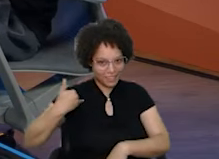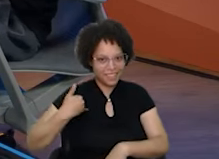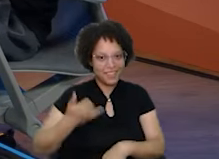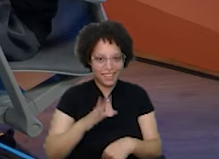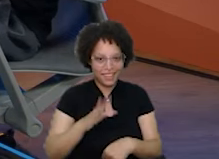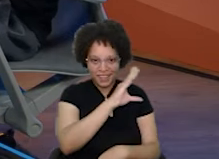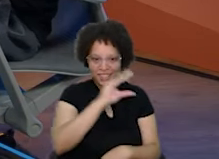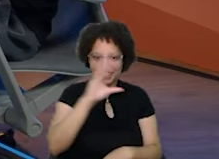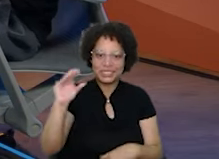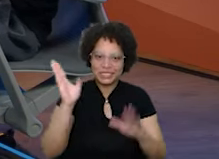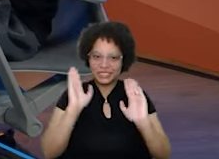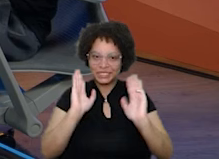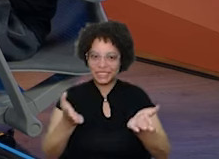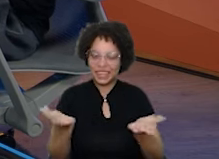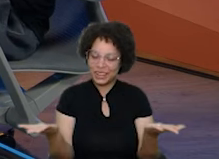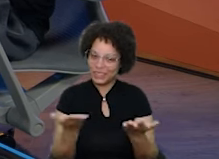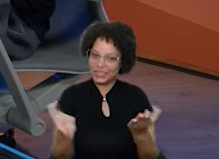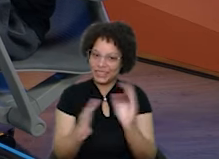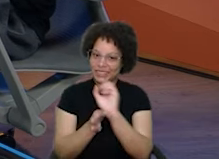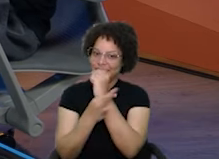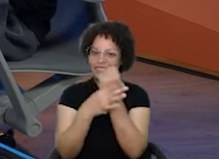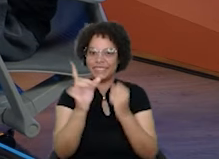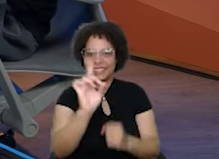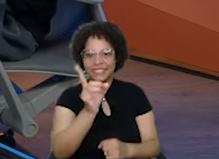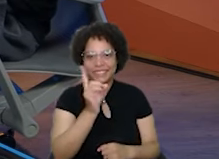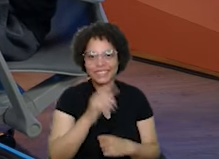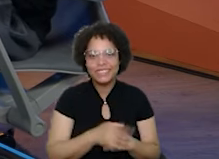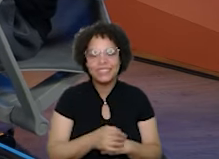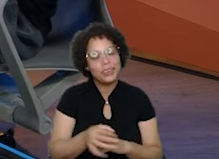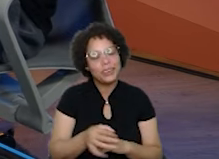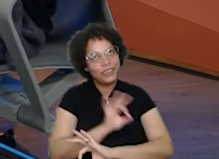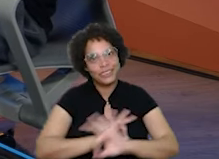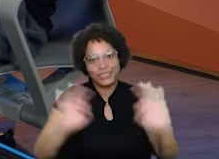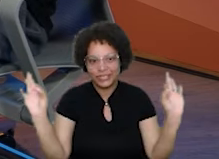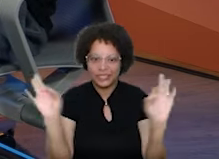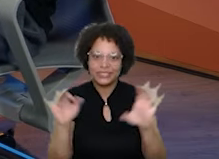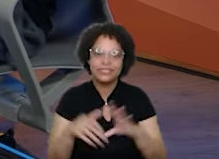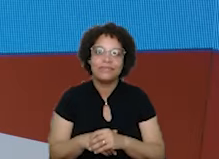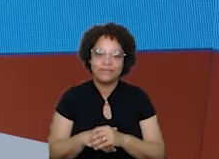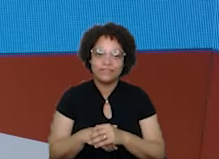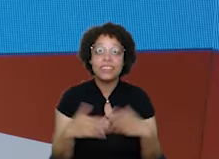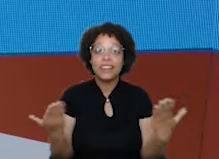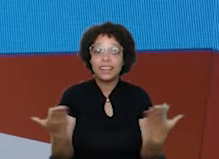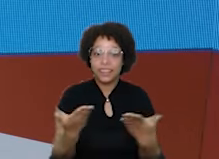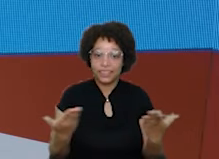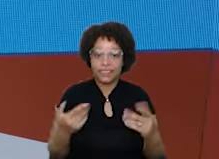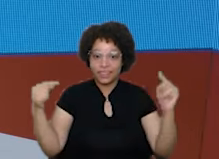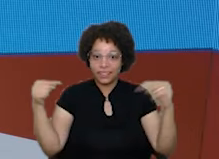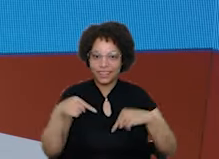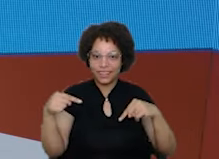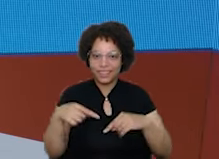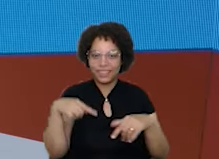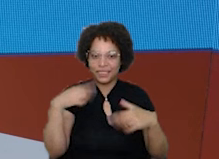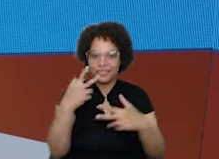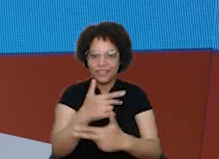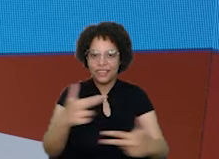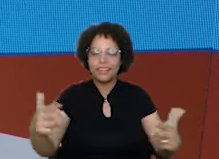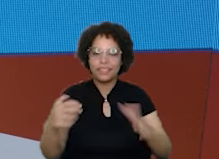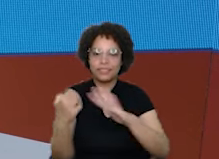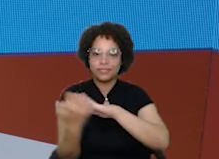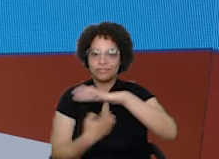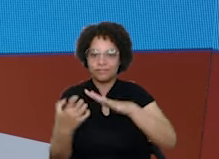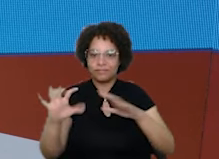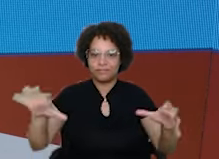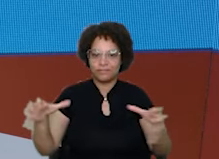agora ninguém segura Tomara e nesse período Eu J em várias equipes distintas né nesse momento eu